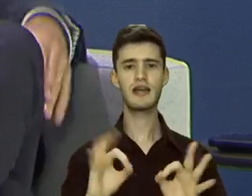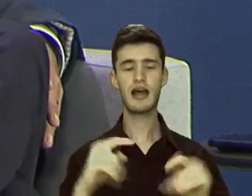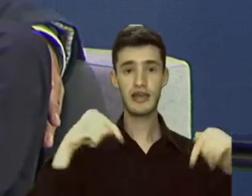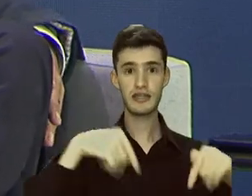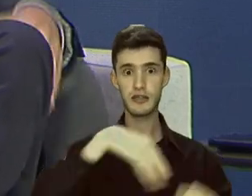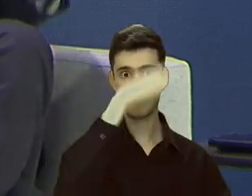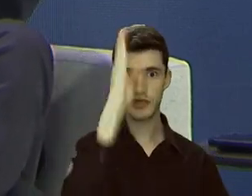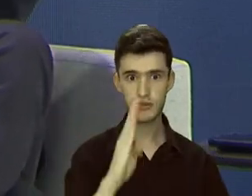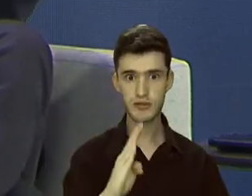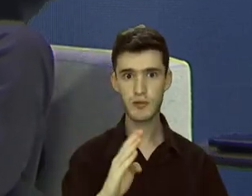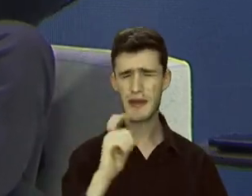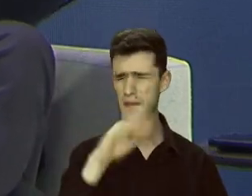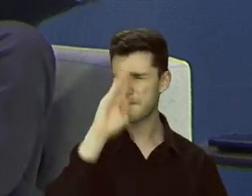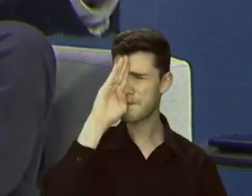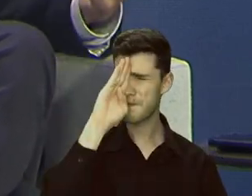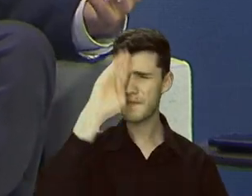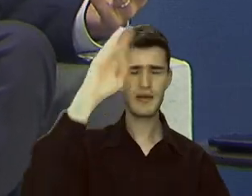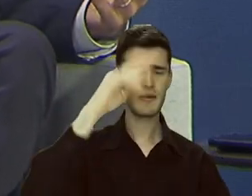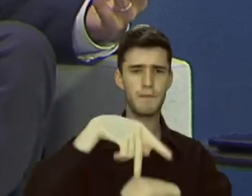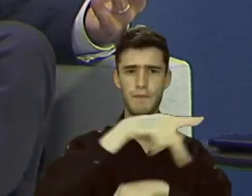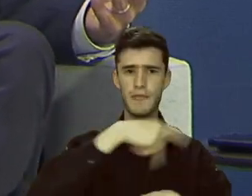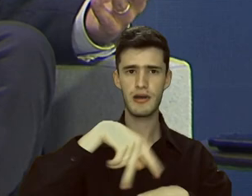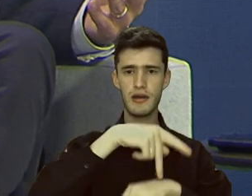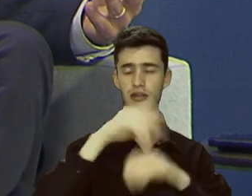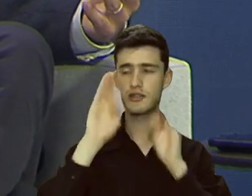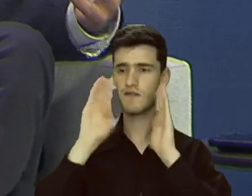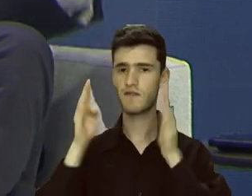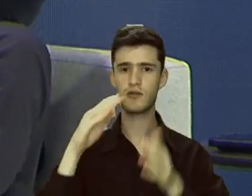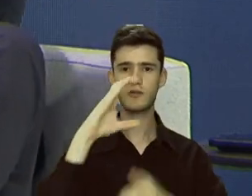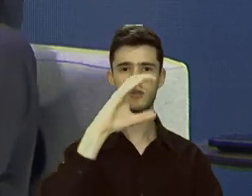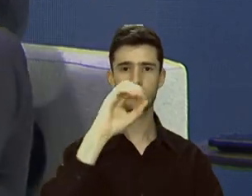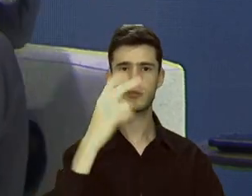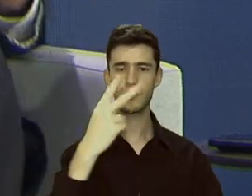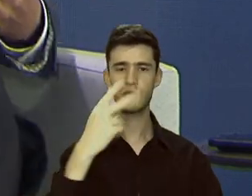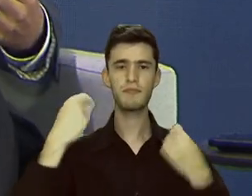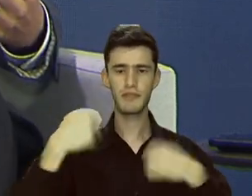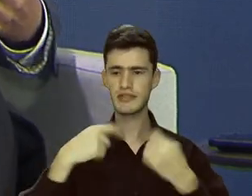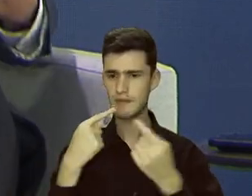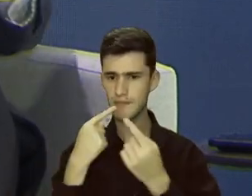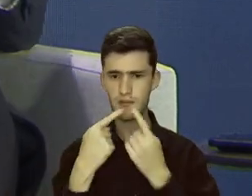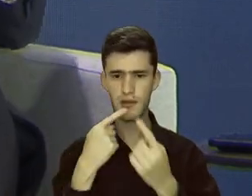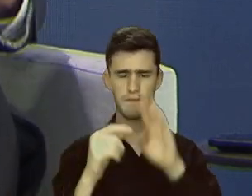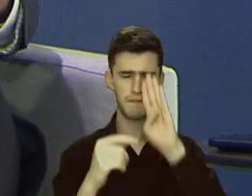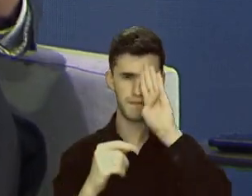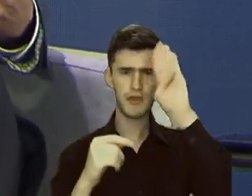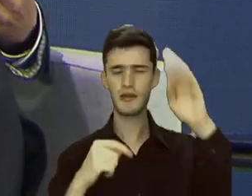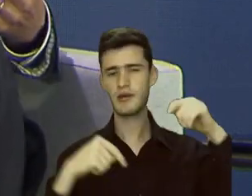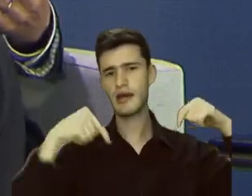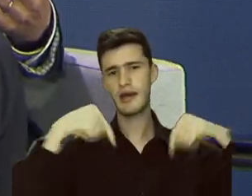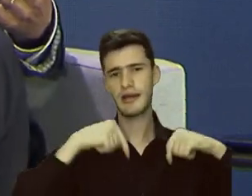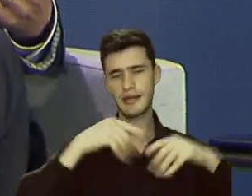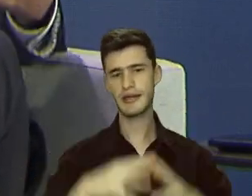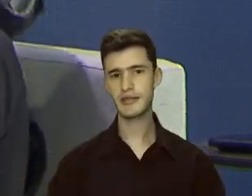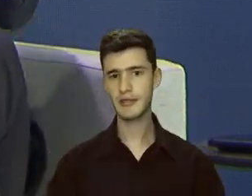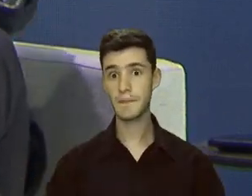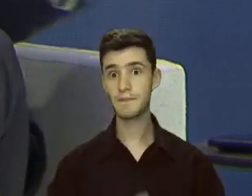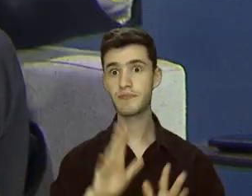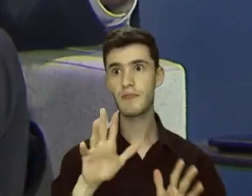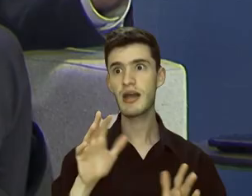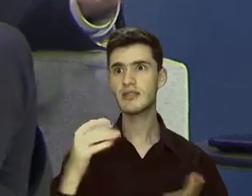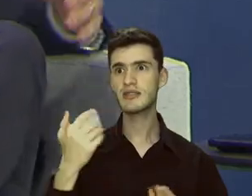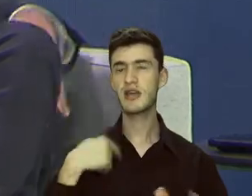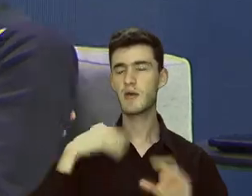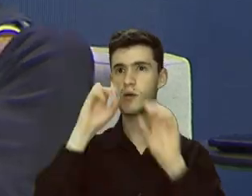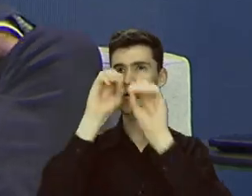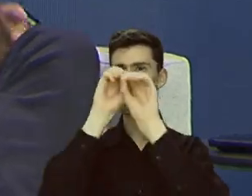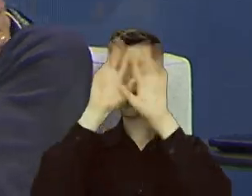grande promotor e tá liderando esse tipo de discussão para mim só não tá claro ainda qual que é a melhor solução pensando na